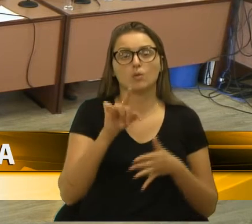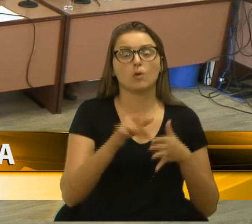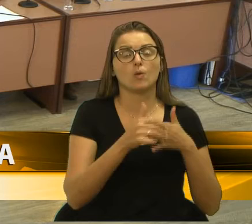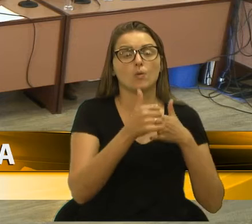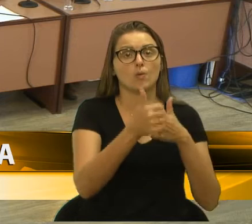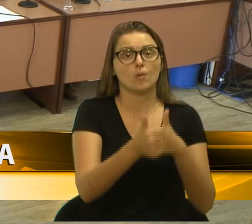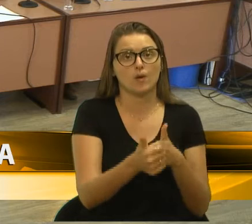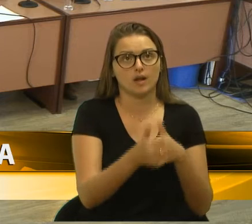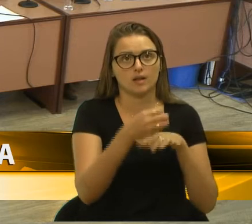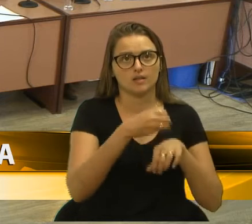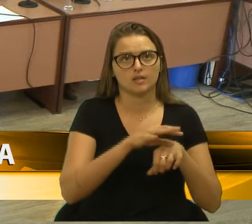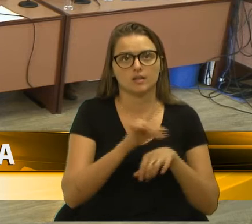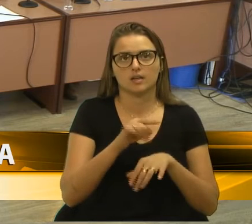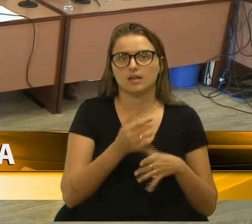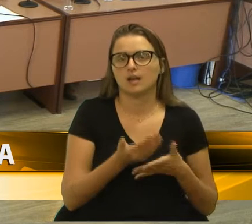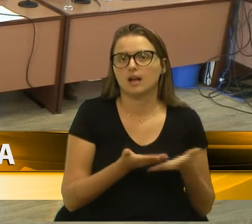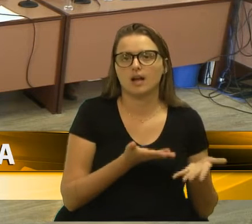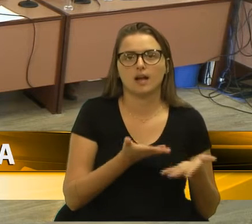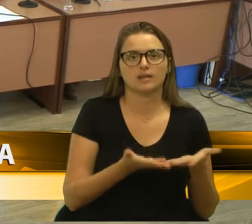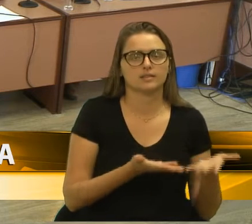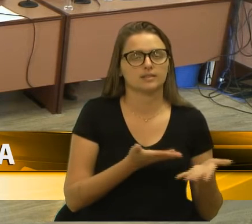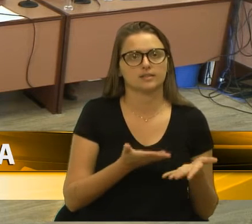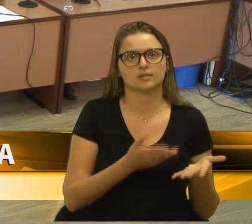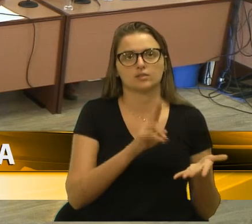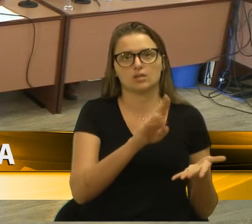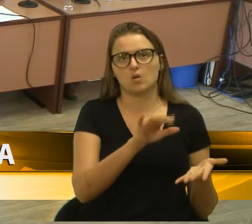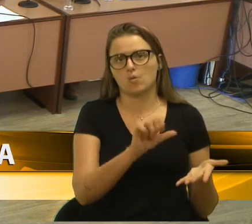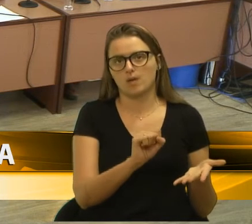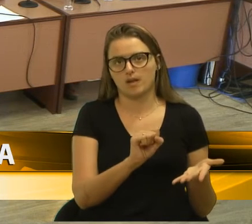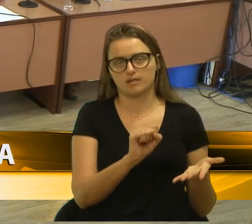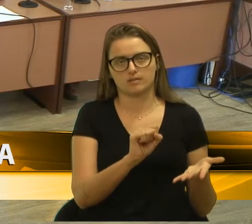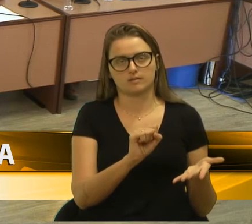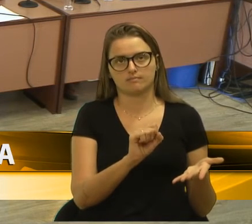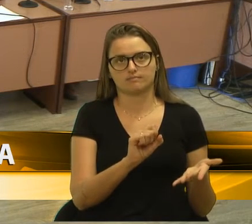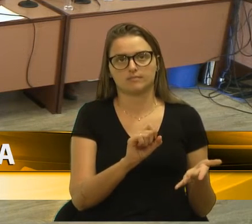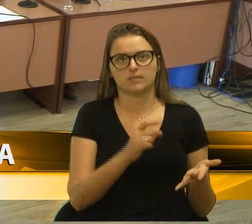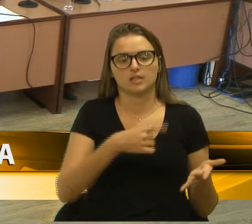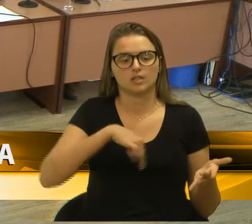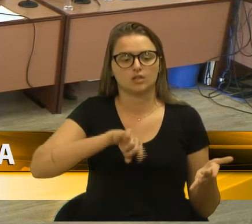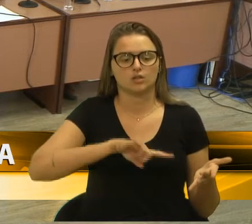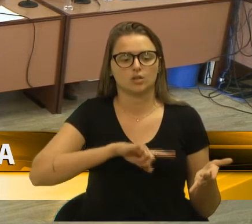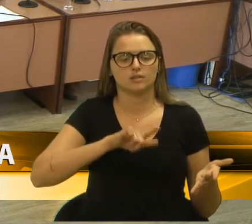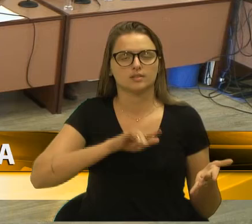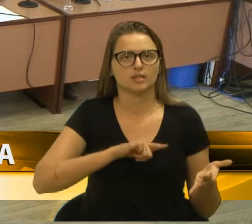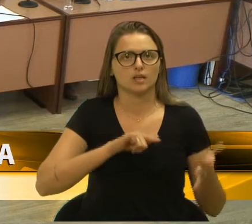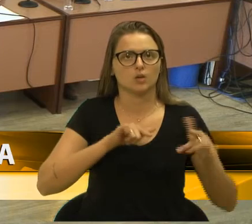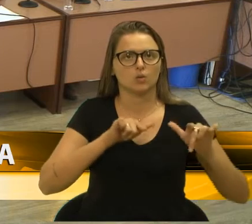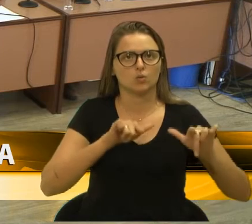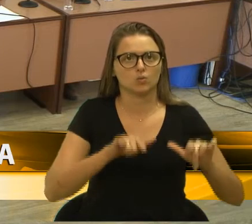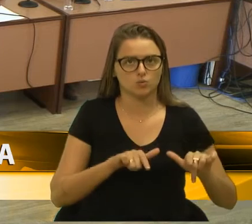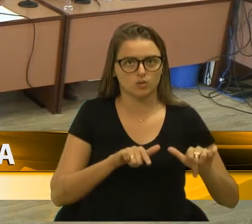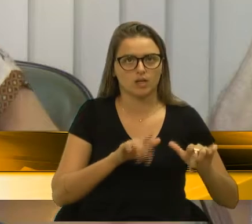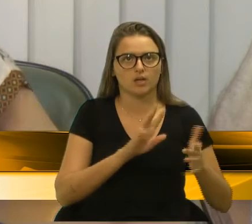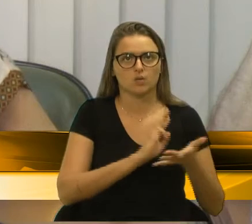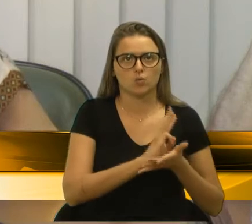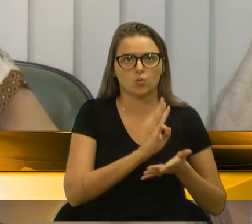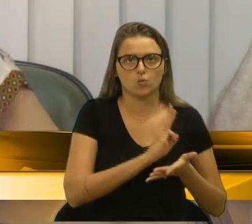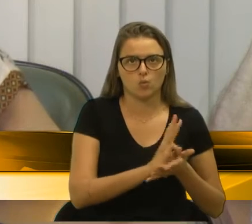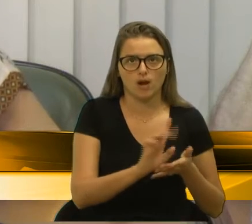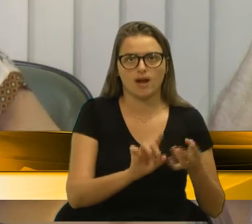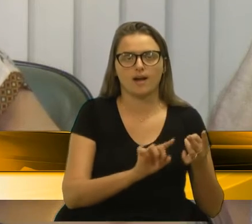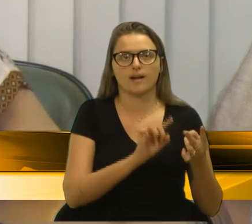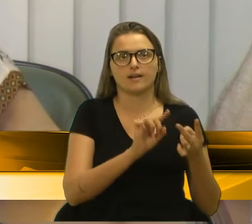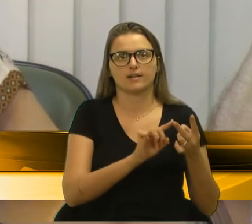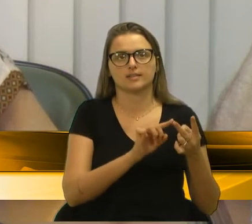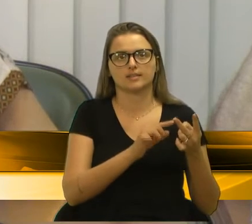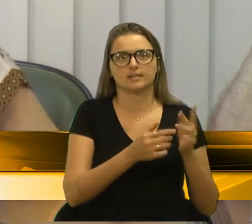da Saúde? Atenção básica. Então, o objetivo até da gente disponibilizar o WhatsApp, enfim, na